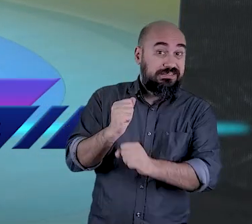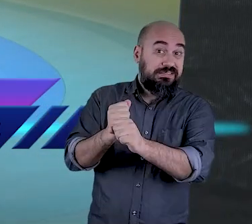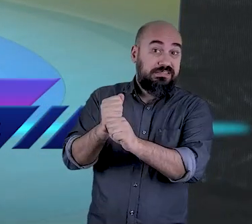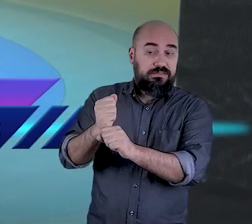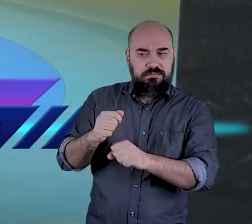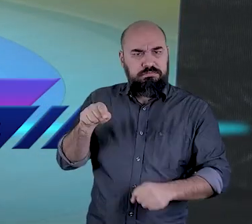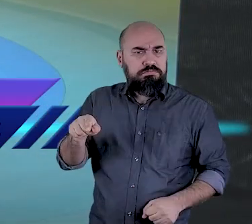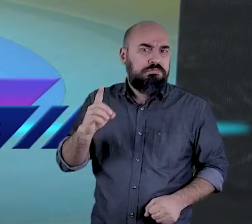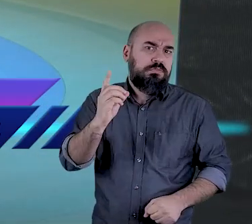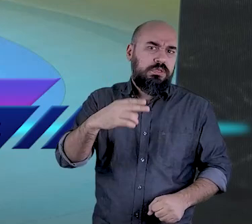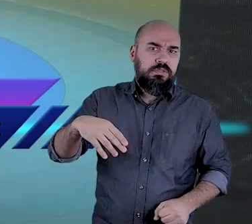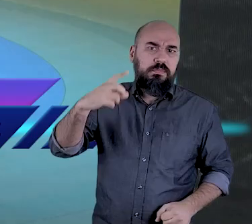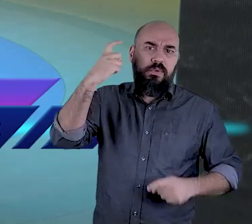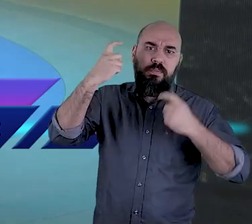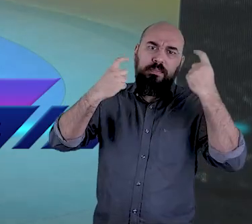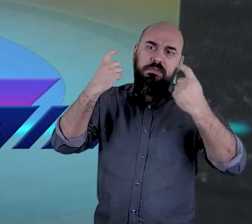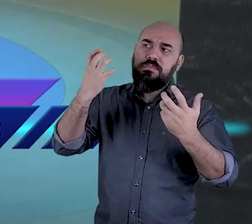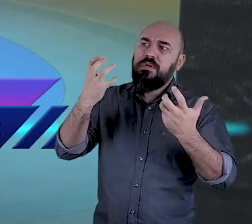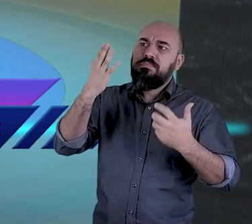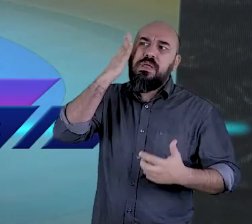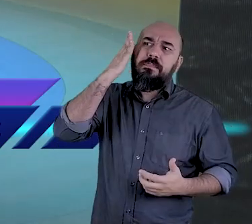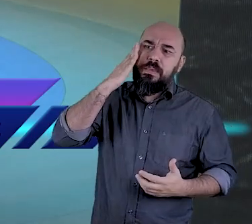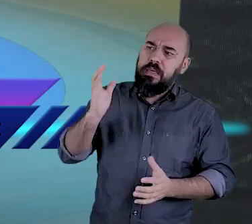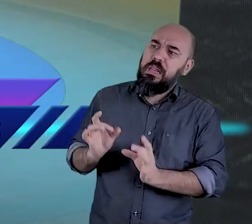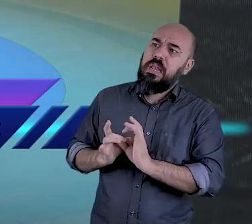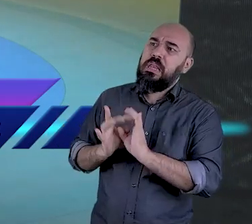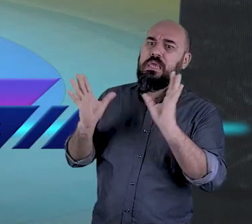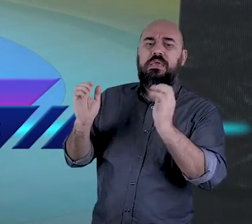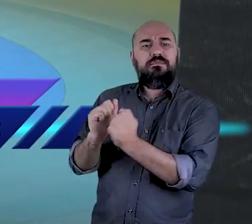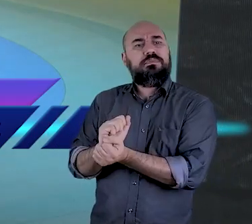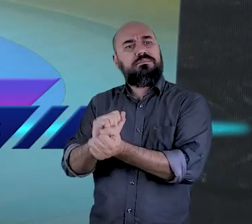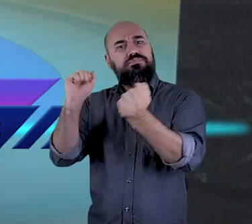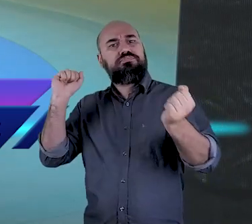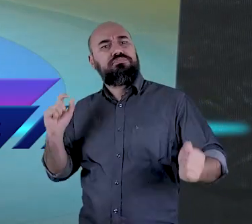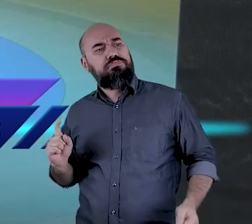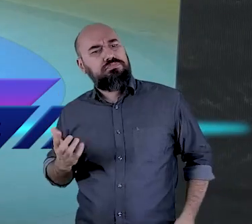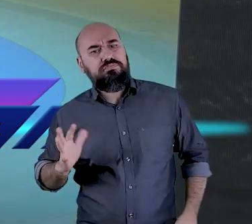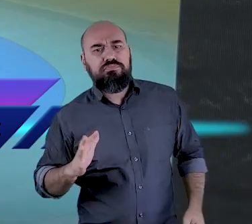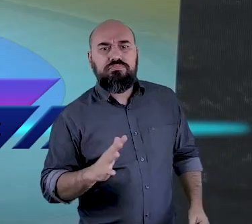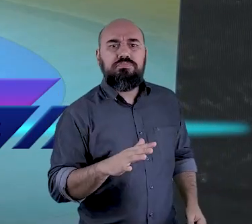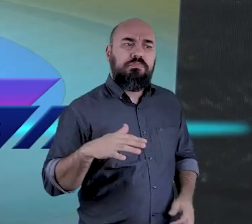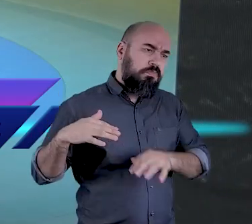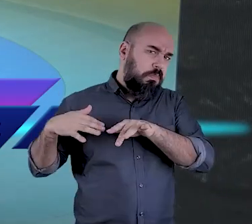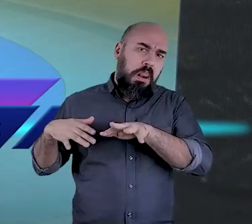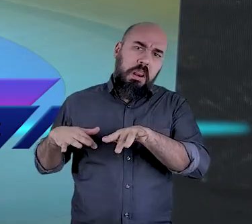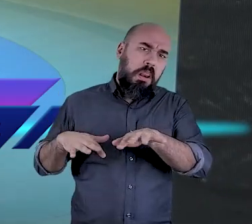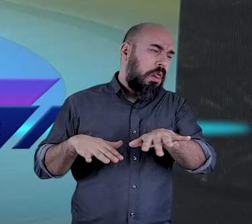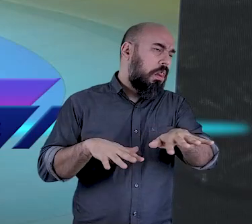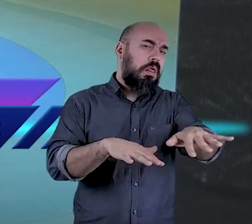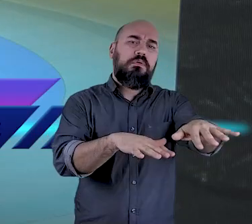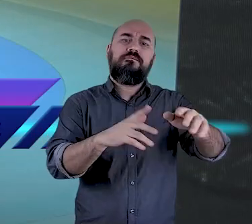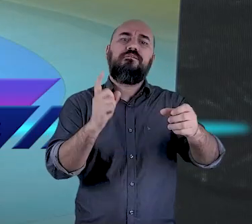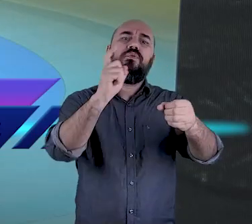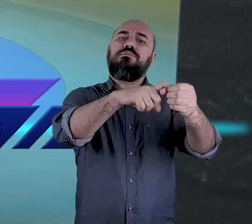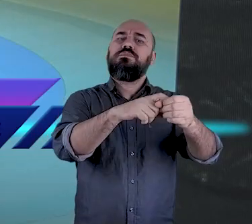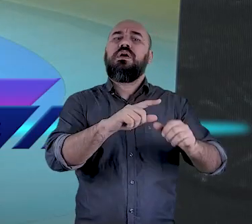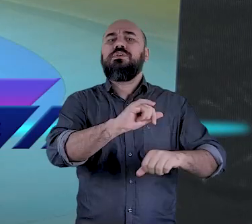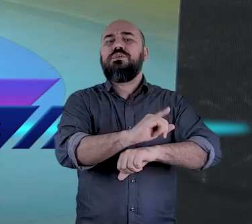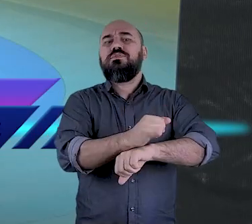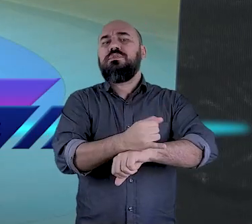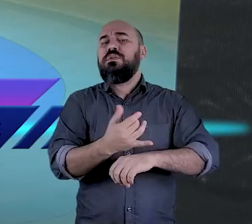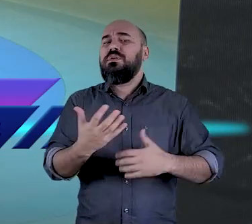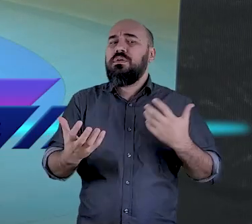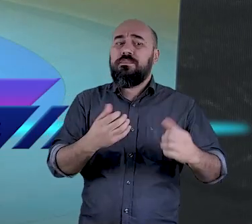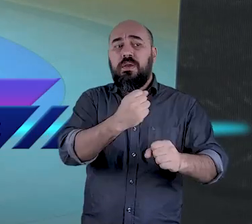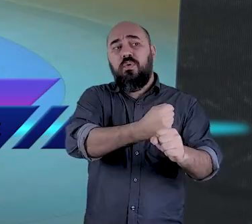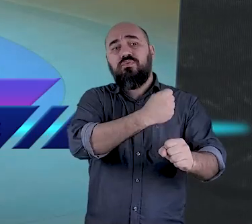muito preocupado porque ele queria saber quando o povo seria libertado quando eles obteriam permissão para voltar a